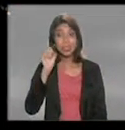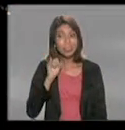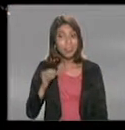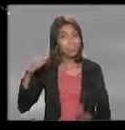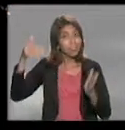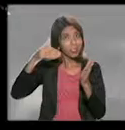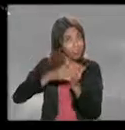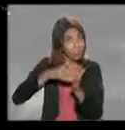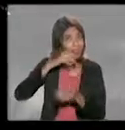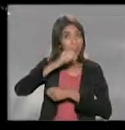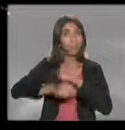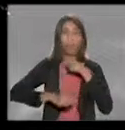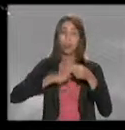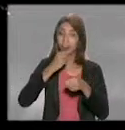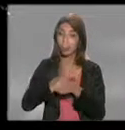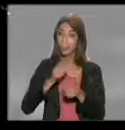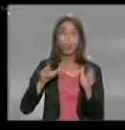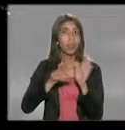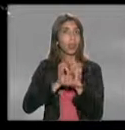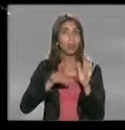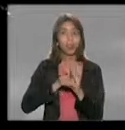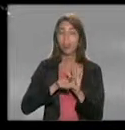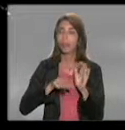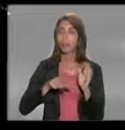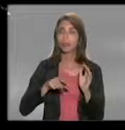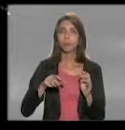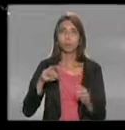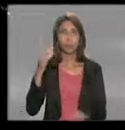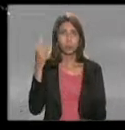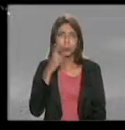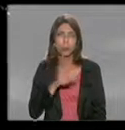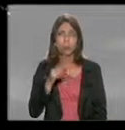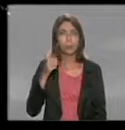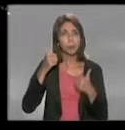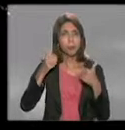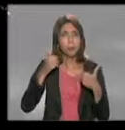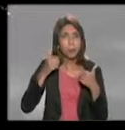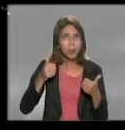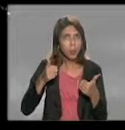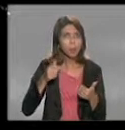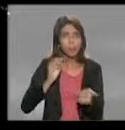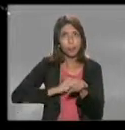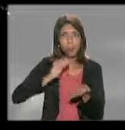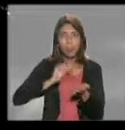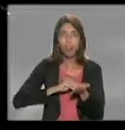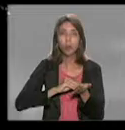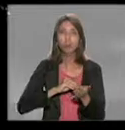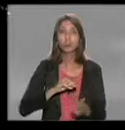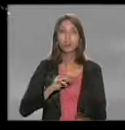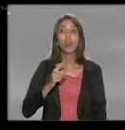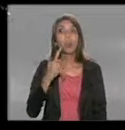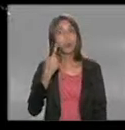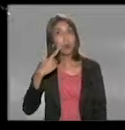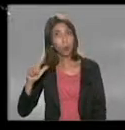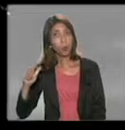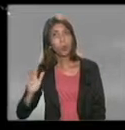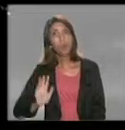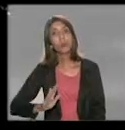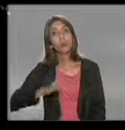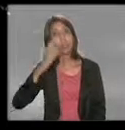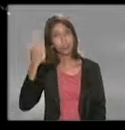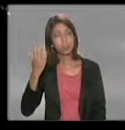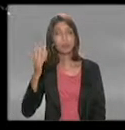o seu curso até 2024. Se até 2024 essa lei não se fortalecer, não